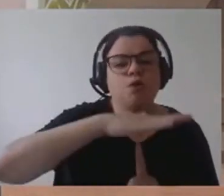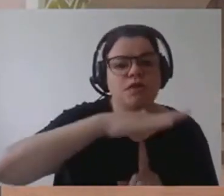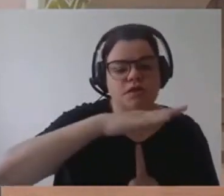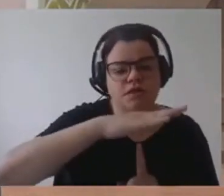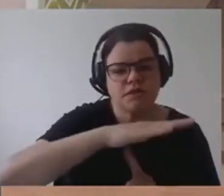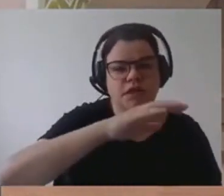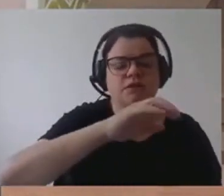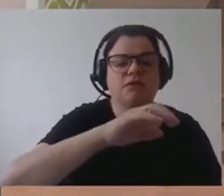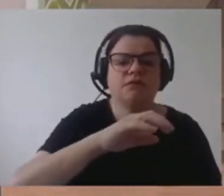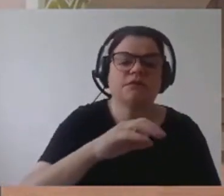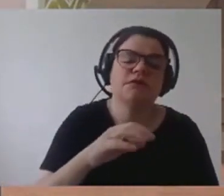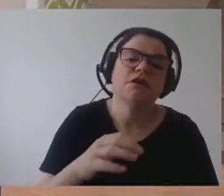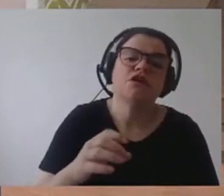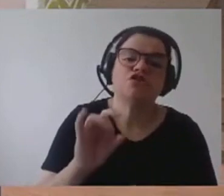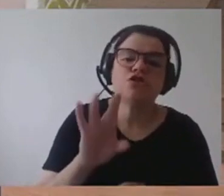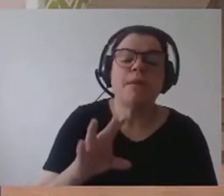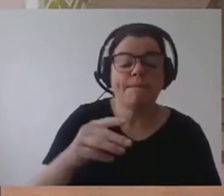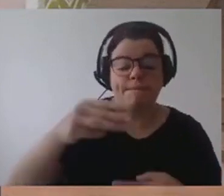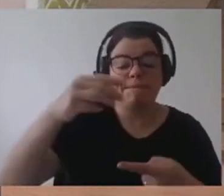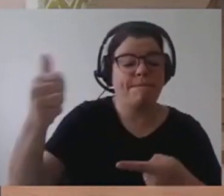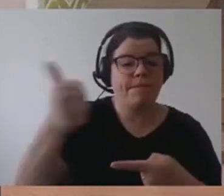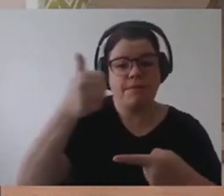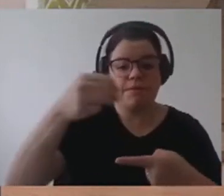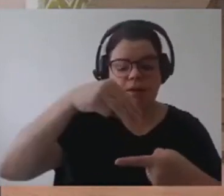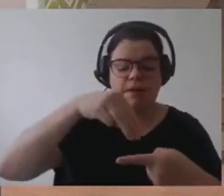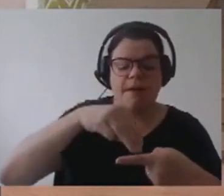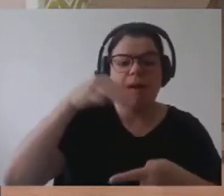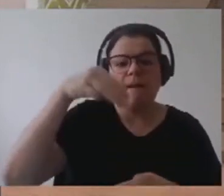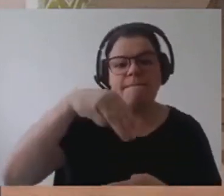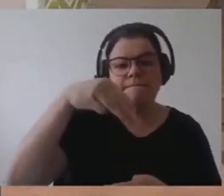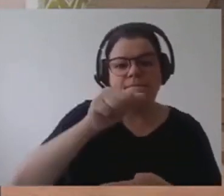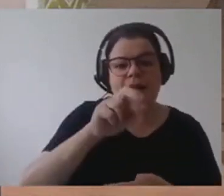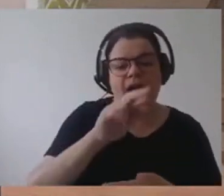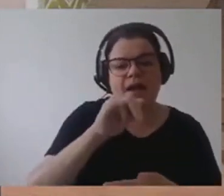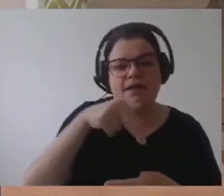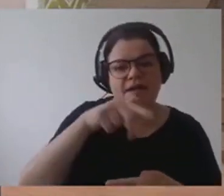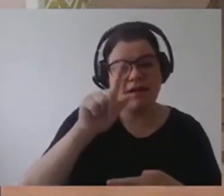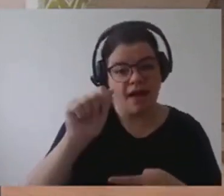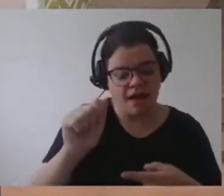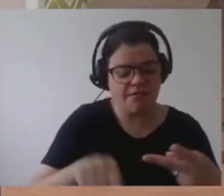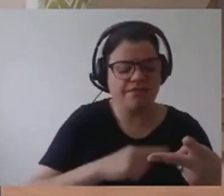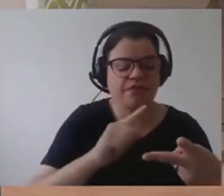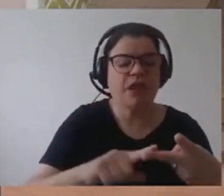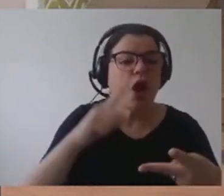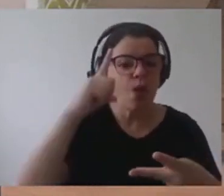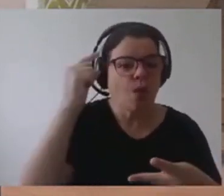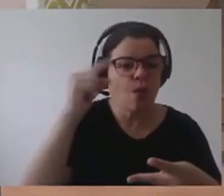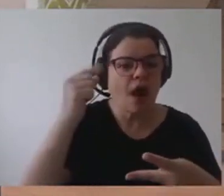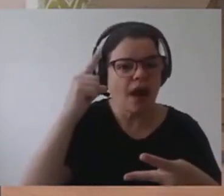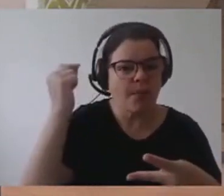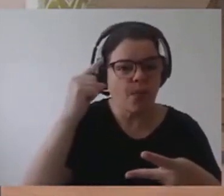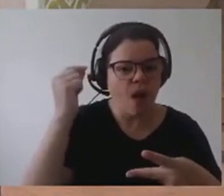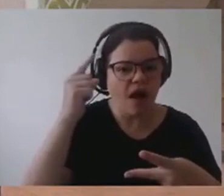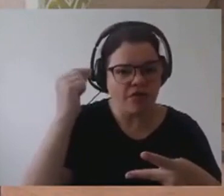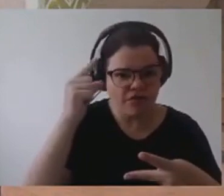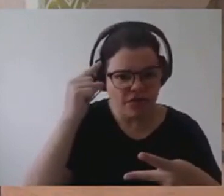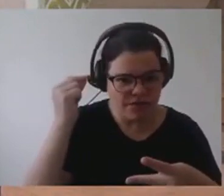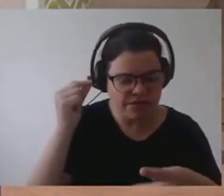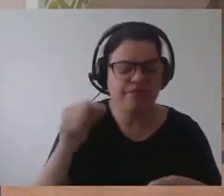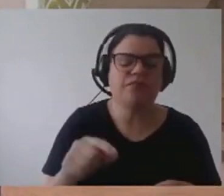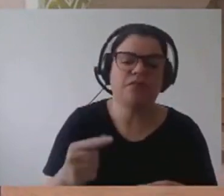cidades de Maringá e Guarapuava entre as 10 maiores cidades do Estado do Paraná para nós é um